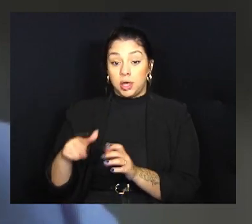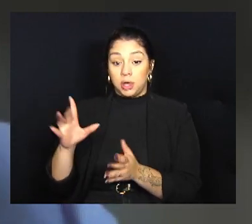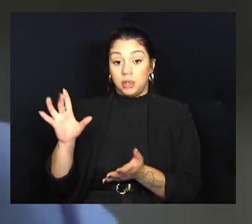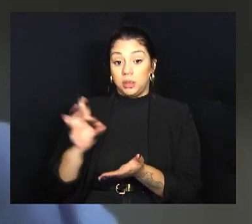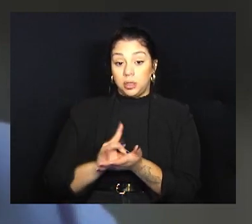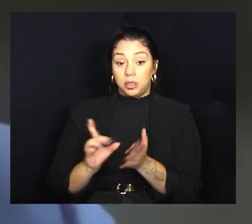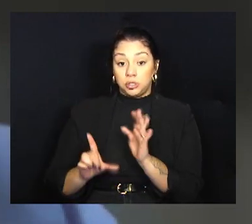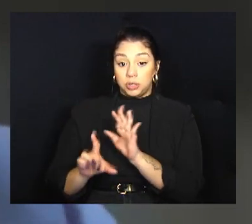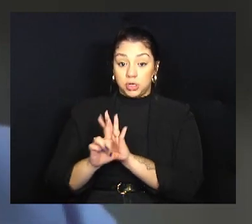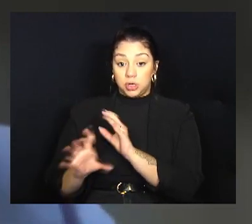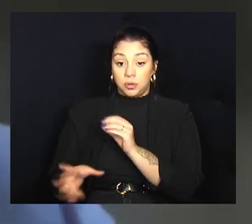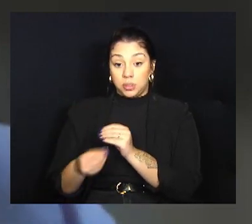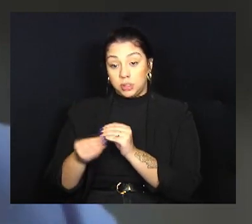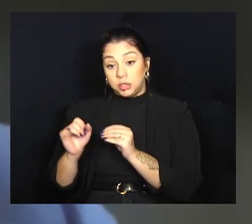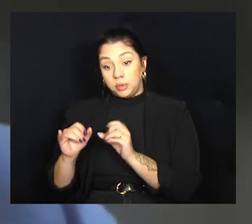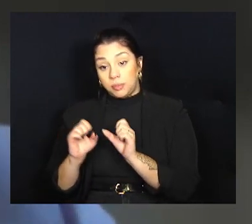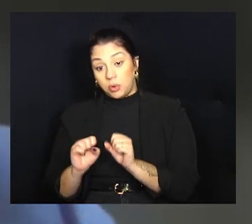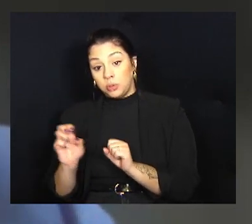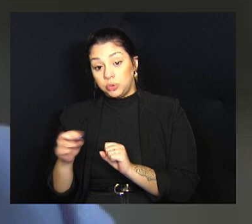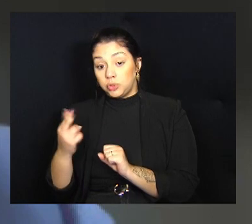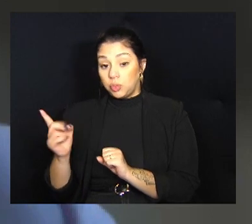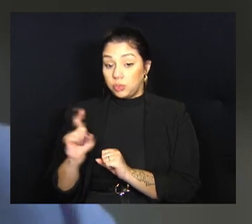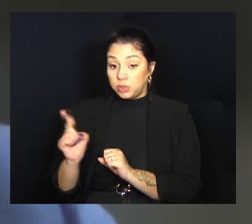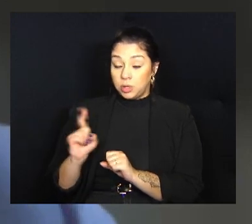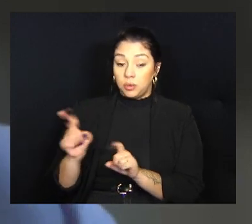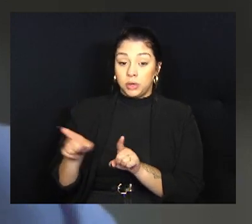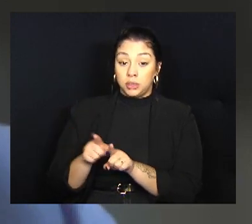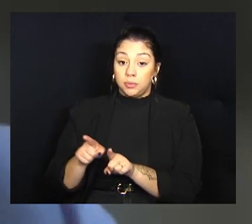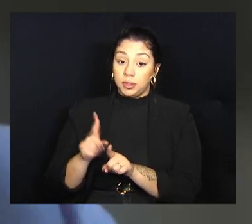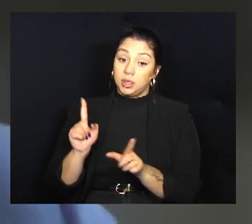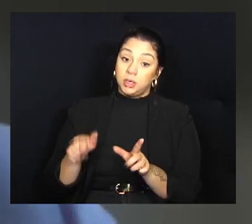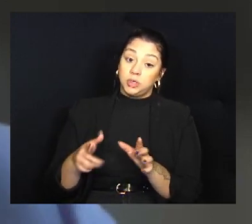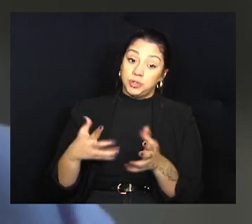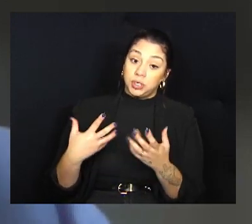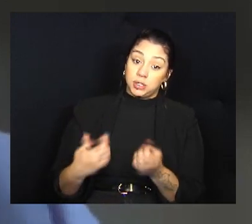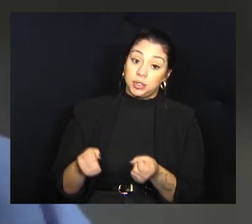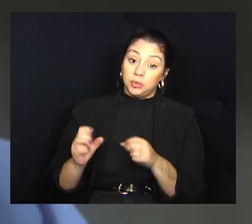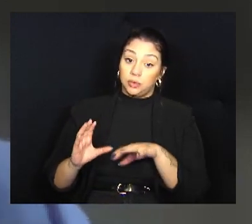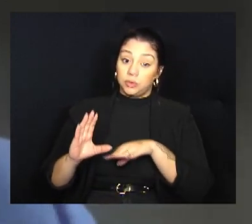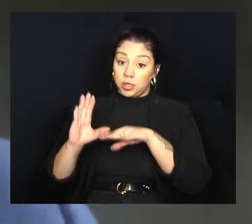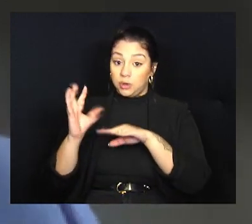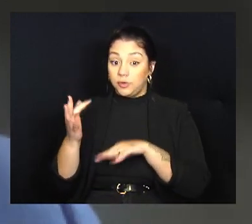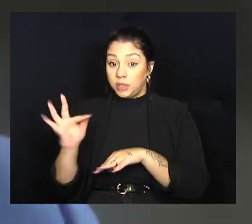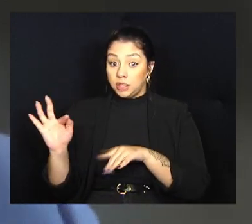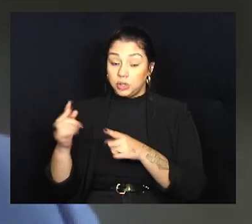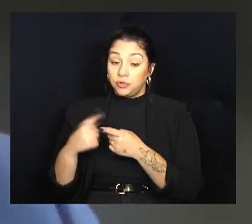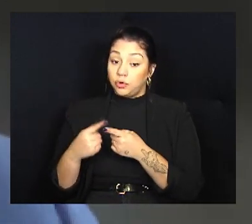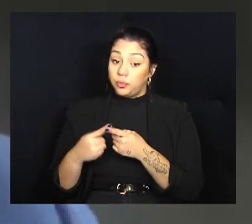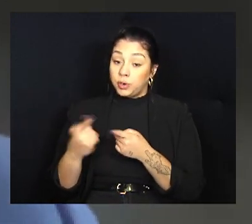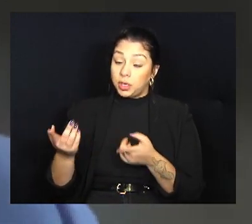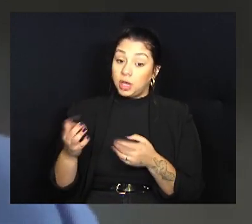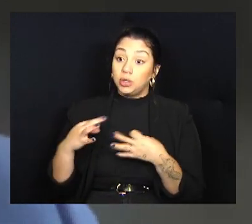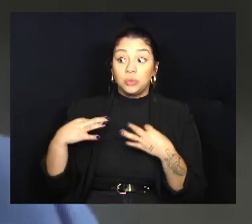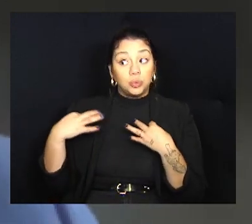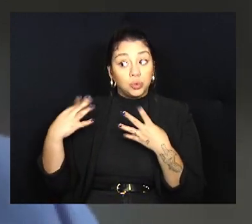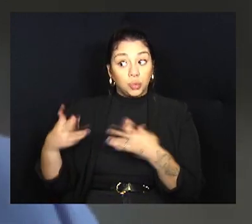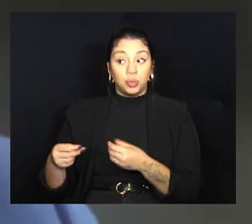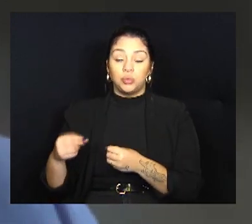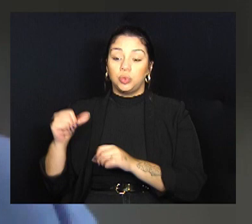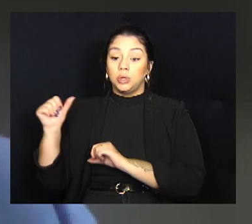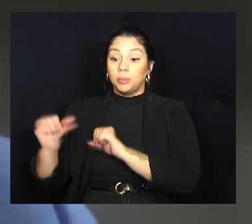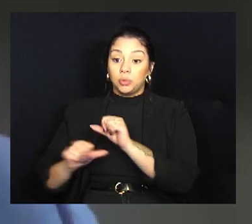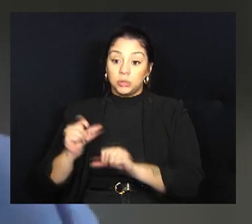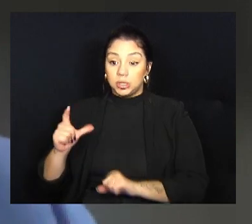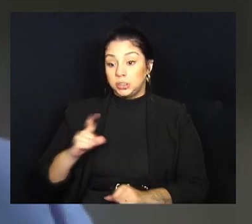do que pode ou não, e também vai ter a questão de aceitação do Conselho Federativo, porque toda alteração